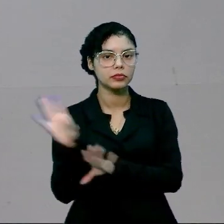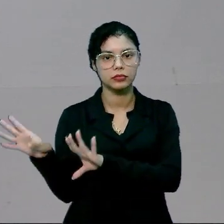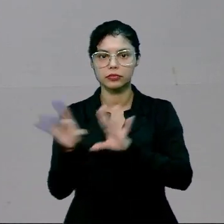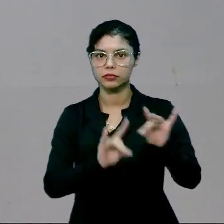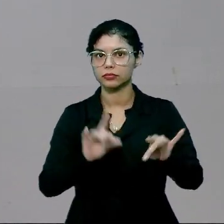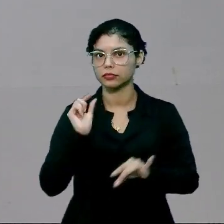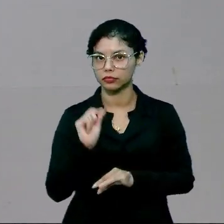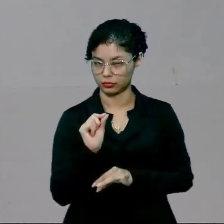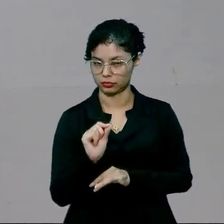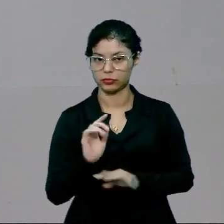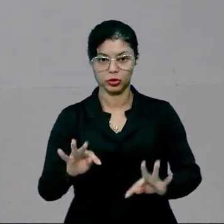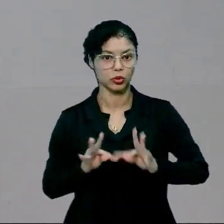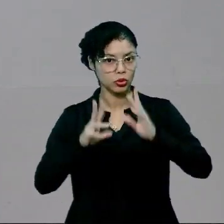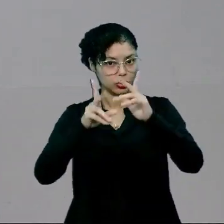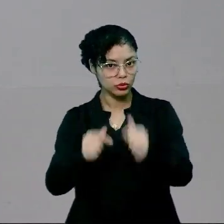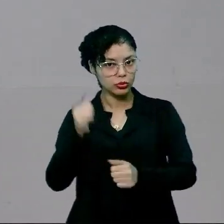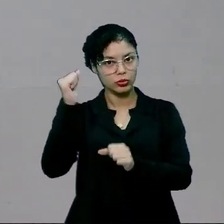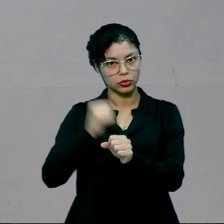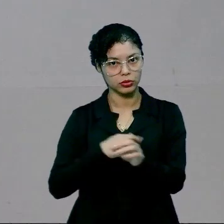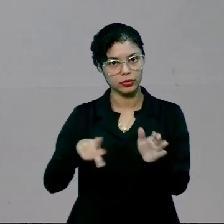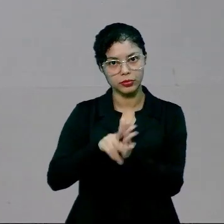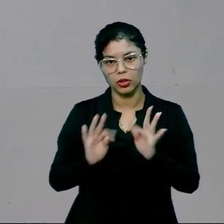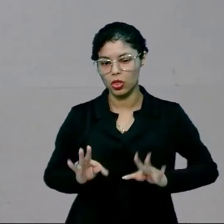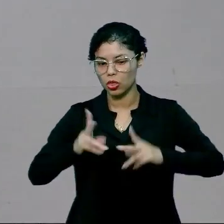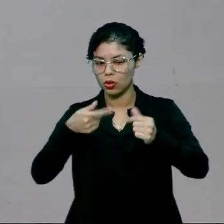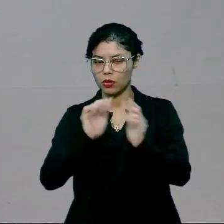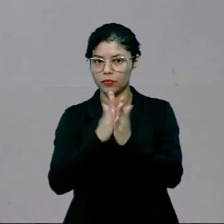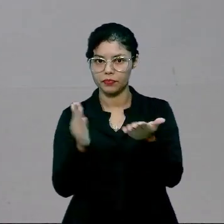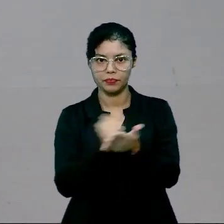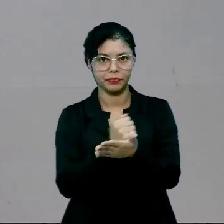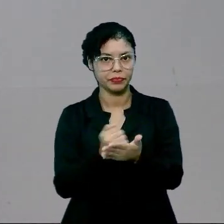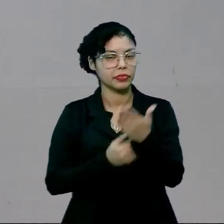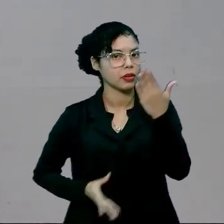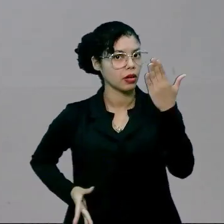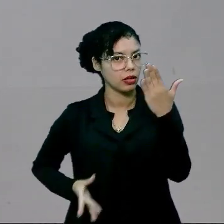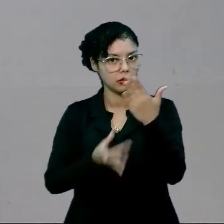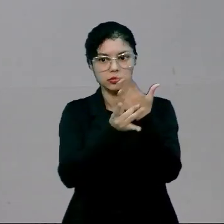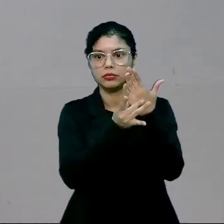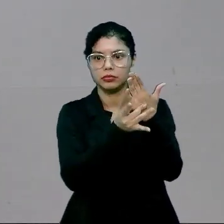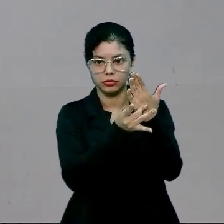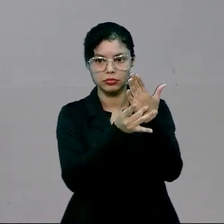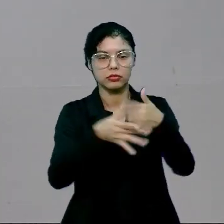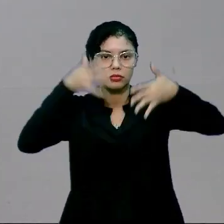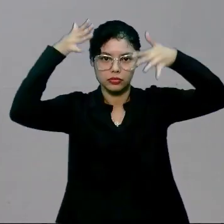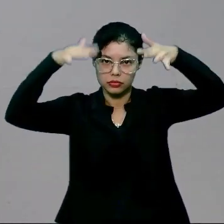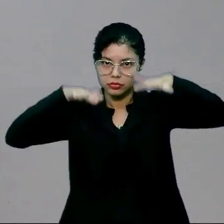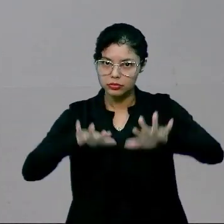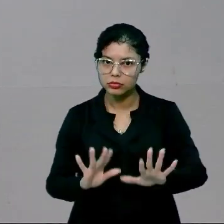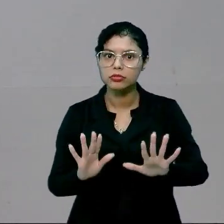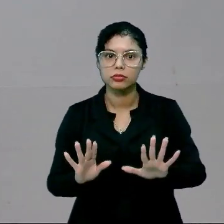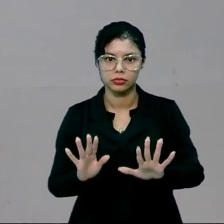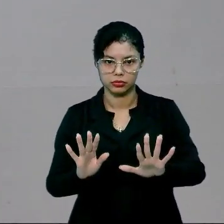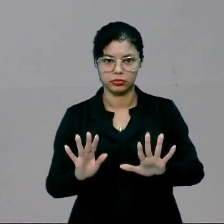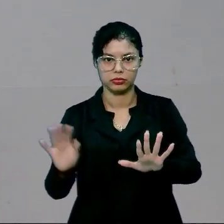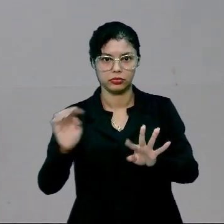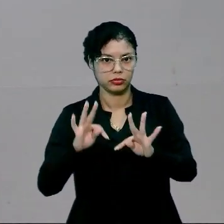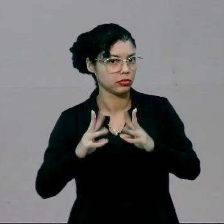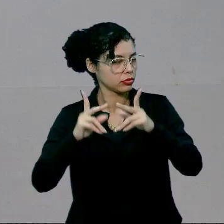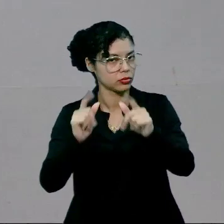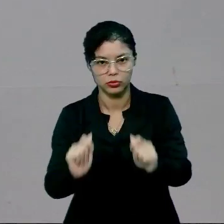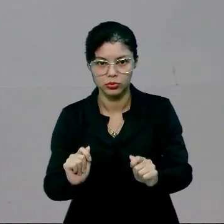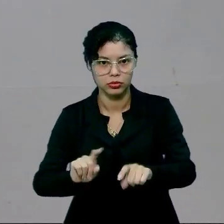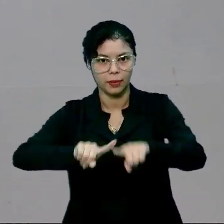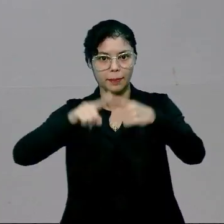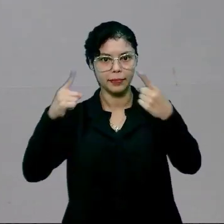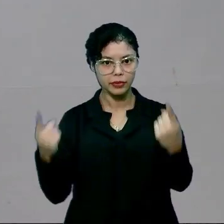é que todas as obras, quase todas as obras realistas, elas são naturalistas, quer dizer, não todas, mas